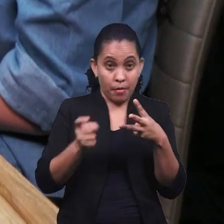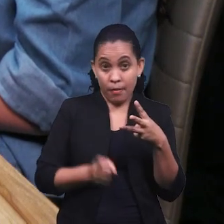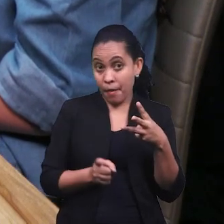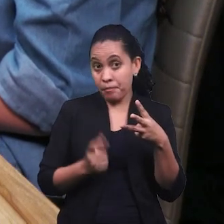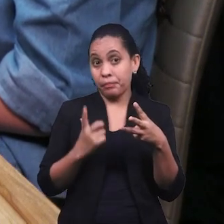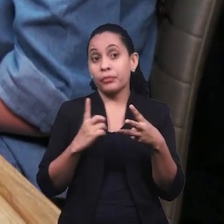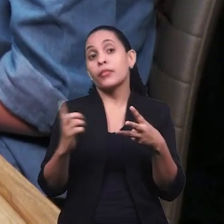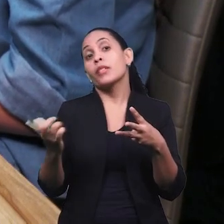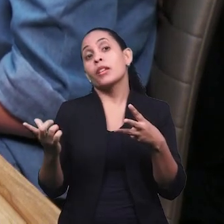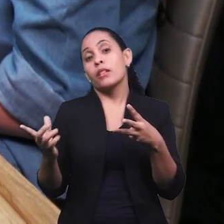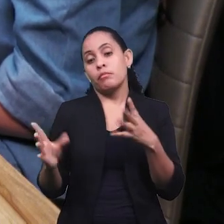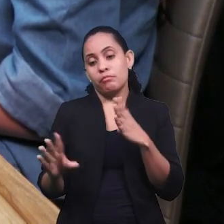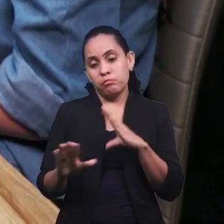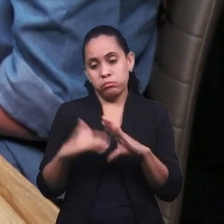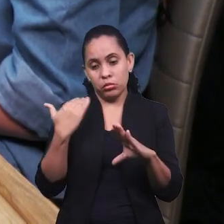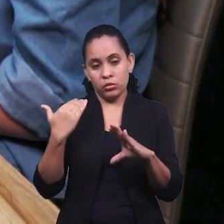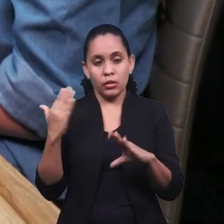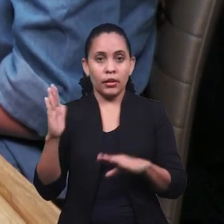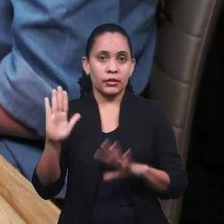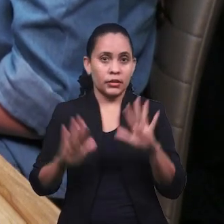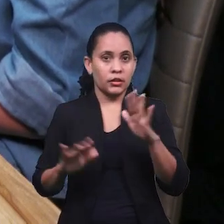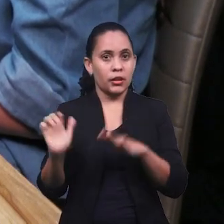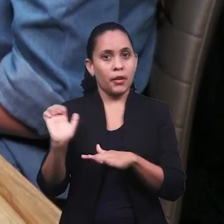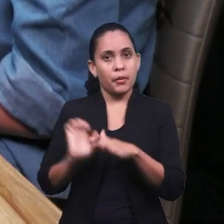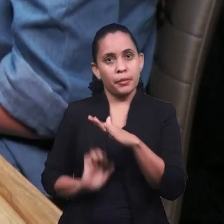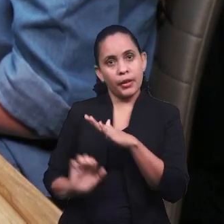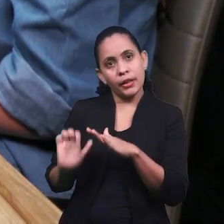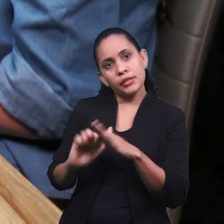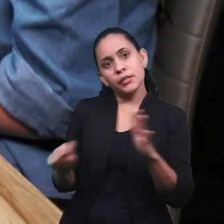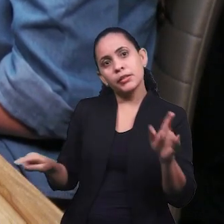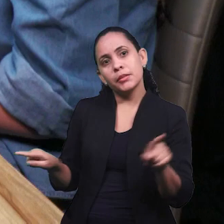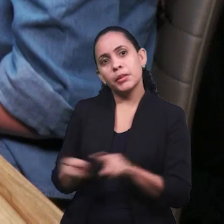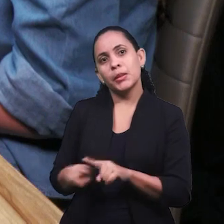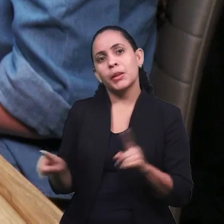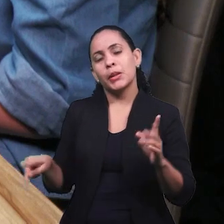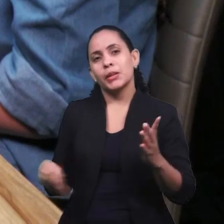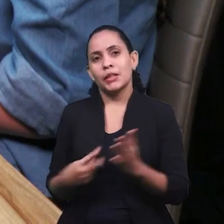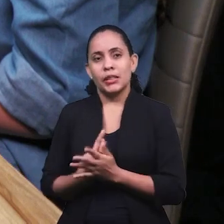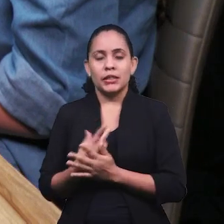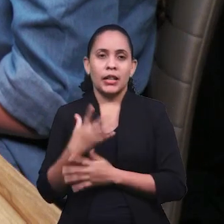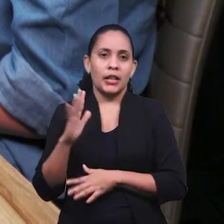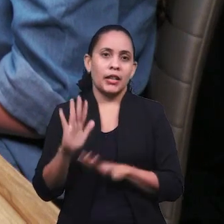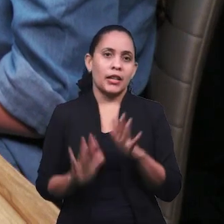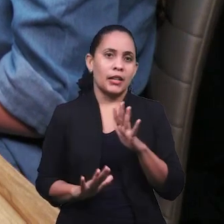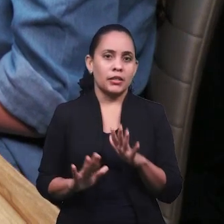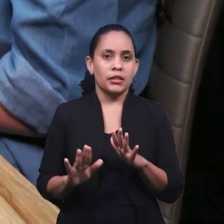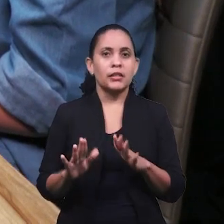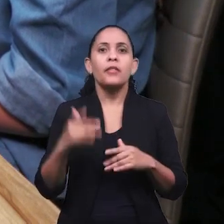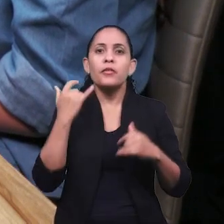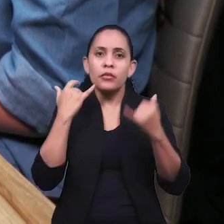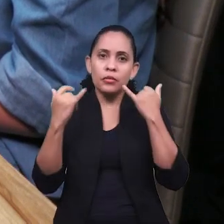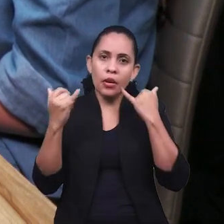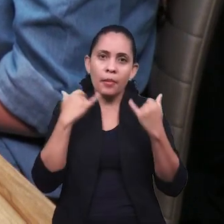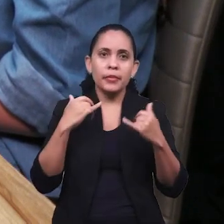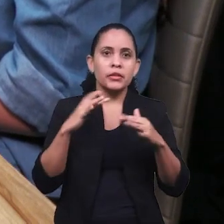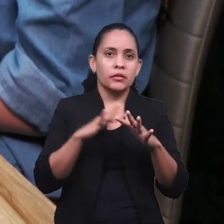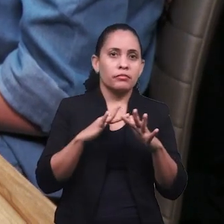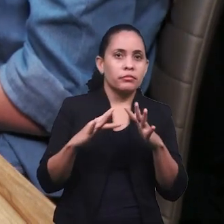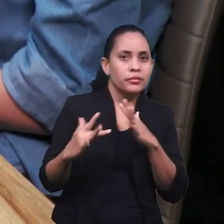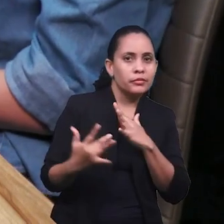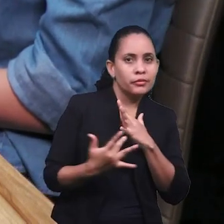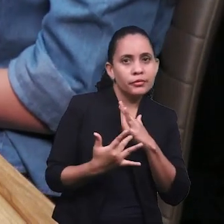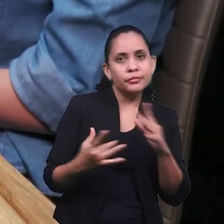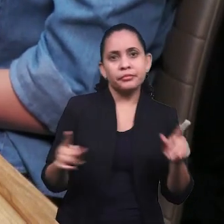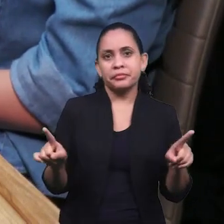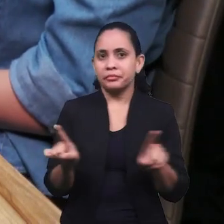de análise e desenvolvimento de sistemas e ciência de dados, né? Ambos, em certa forma, né, eles têm, claro, a sua